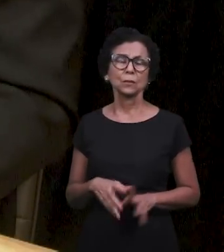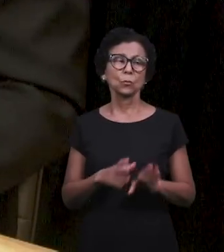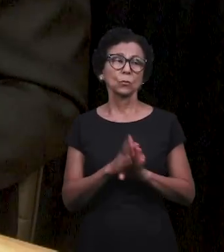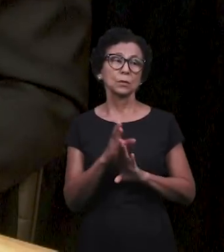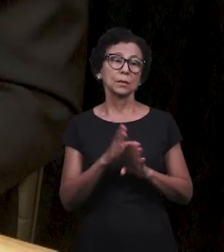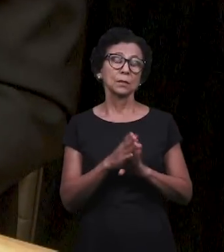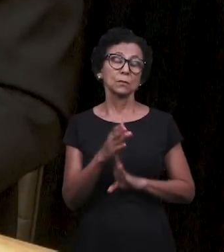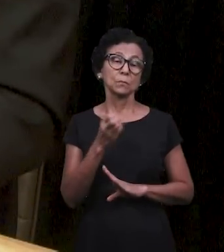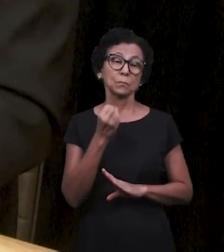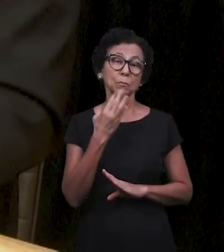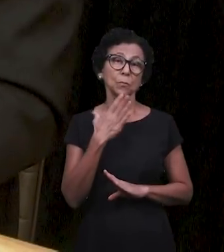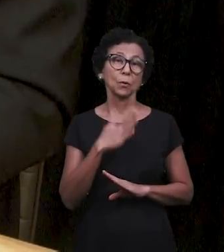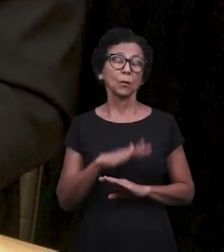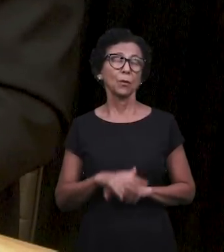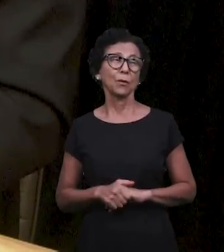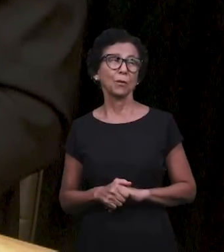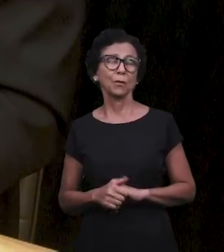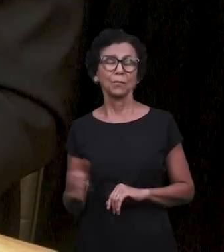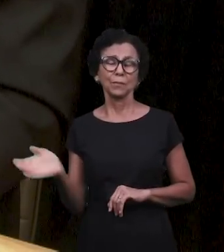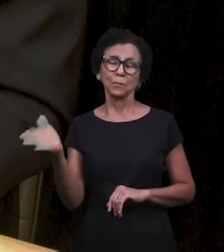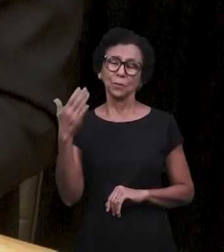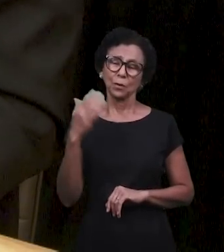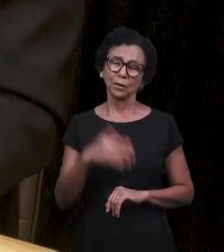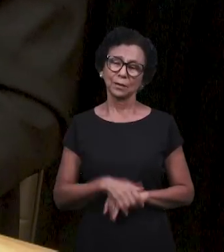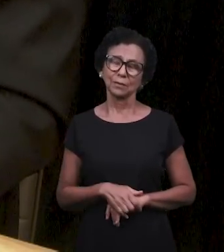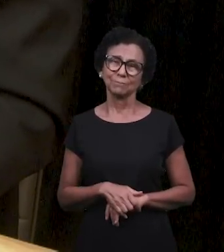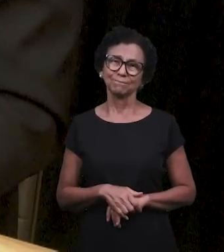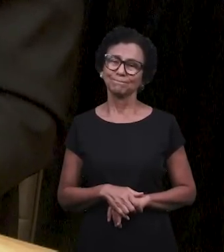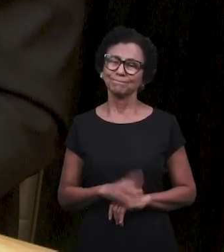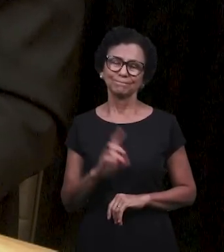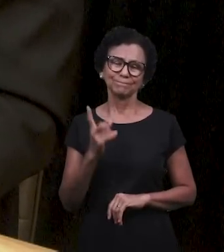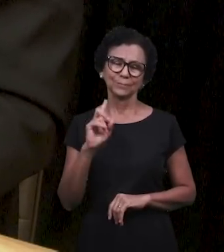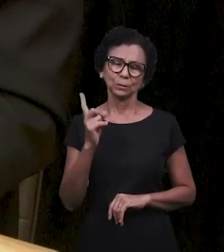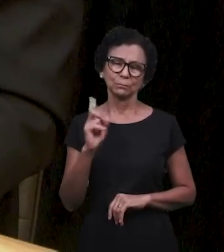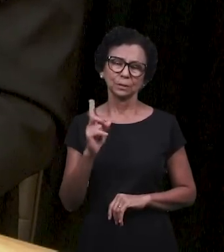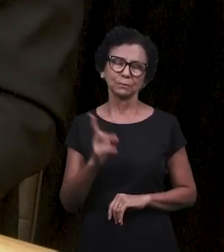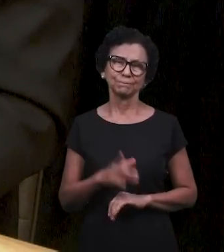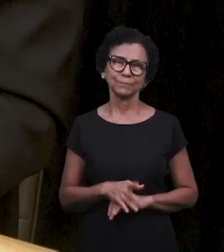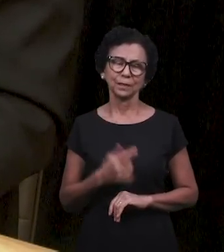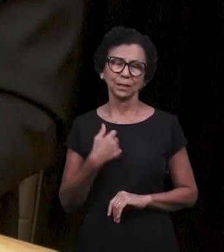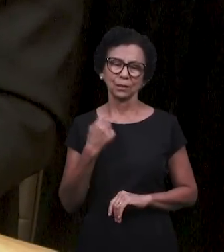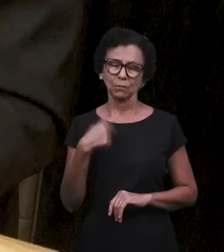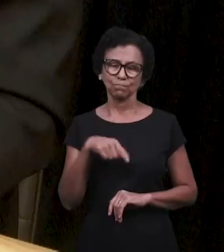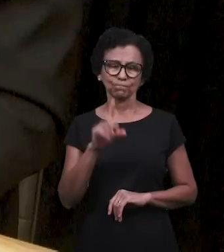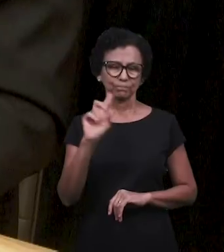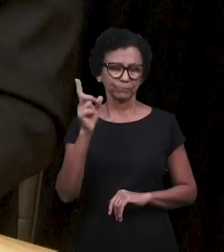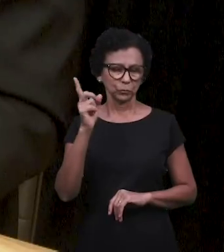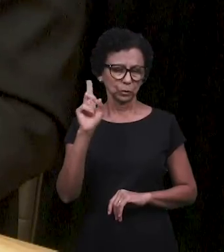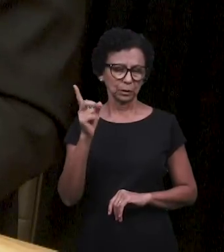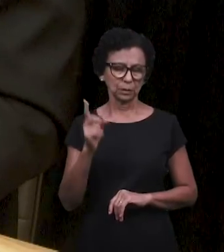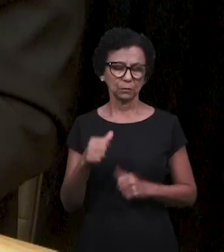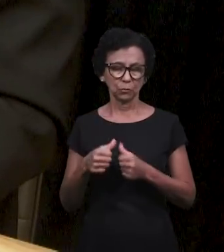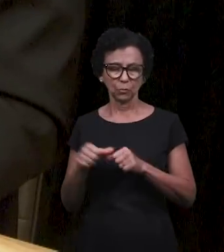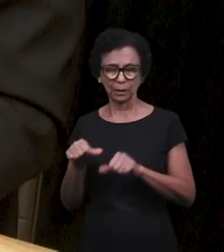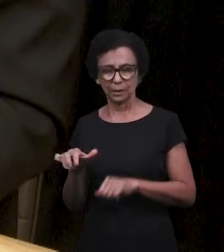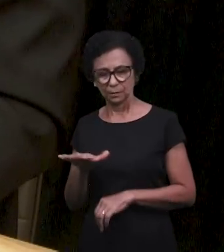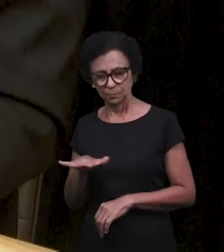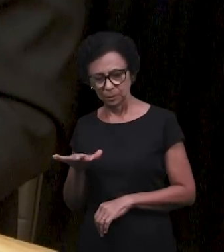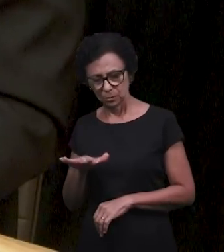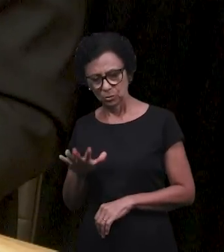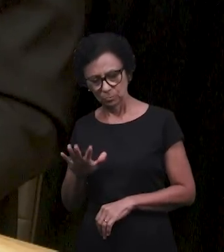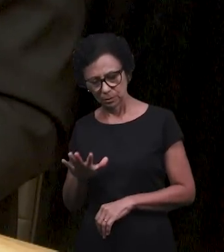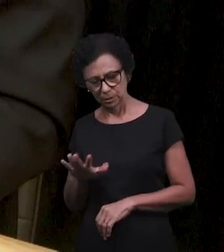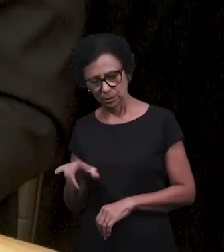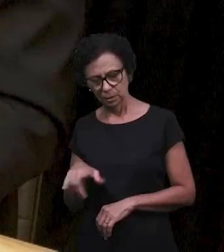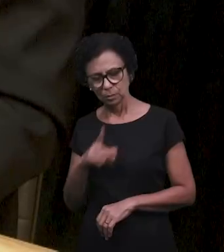ajudam, mas vão conosco. Não, eu não vou prosseguir, não. Eu vou ficar aqui na minha religião. Muito bom.